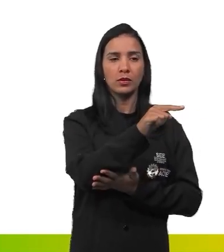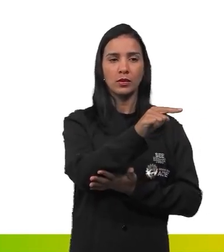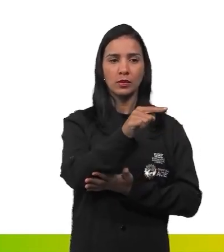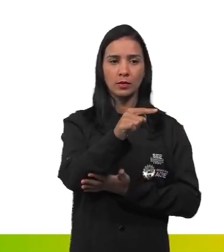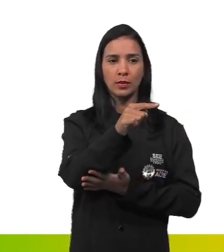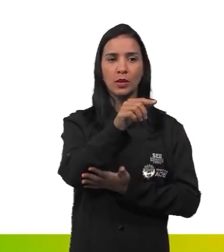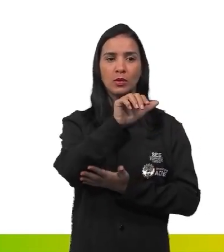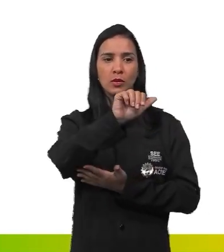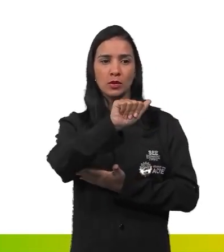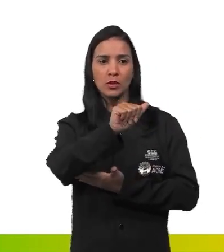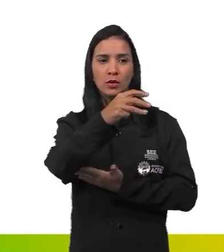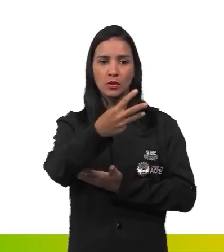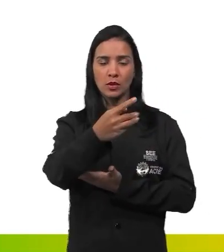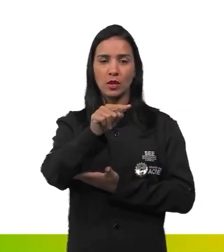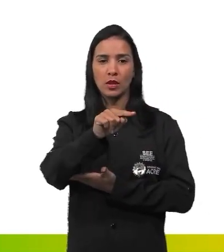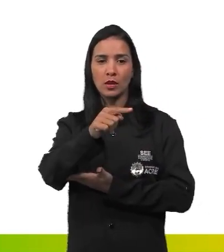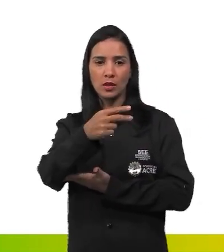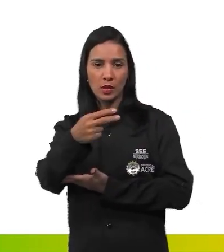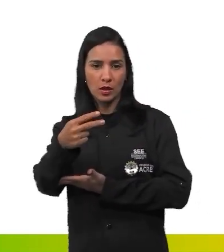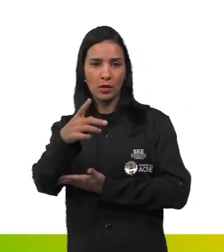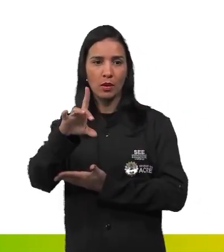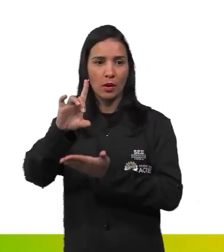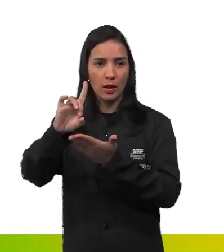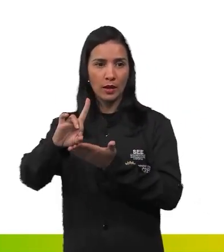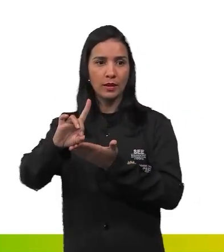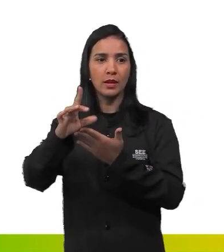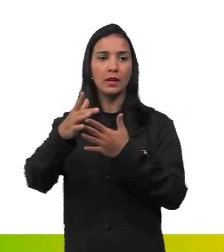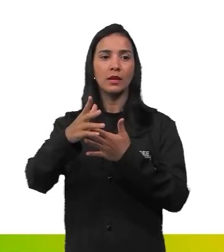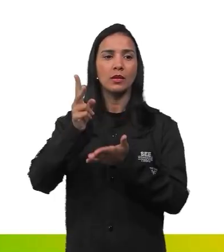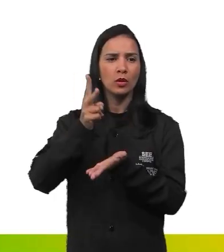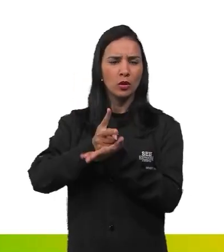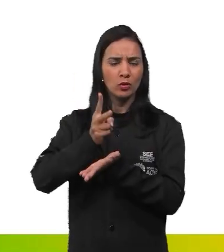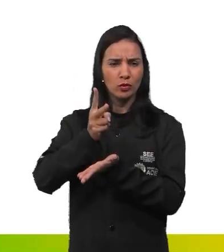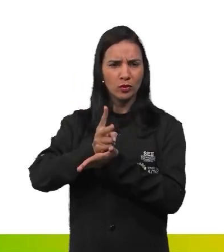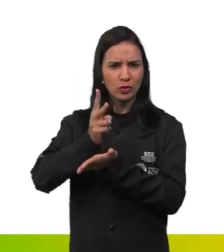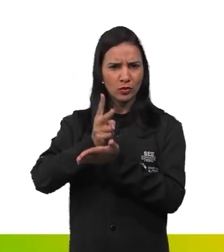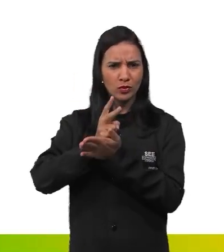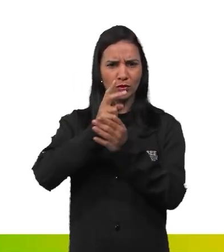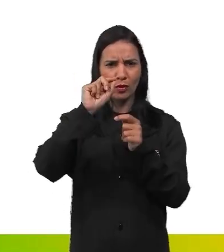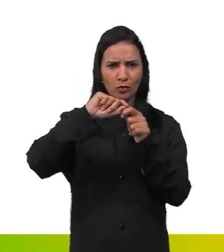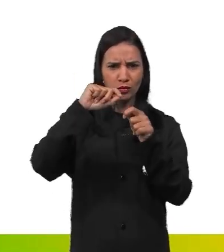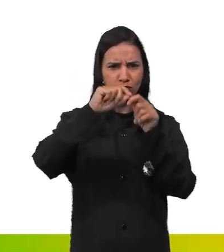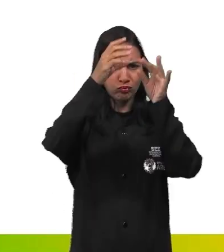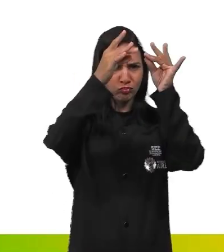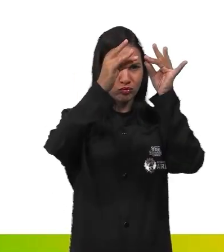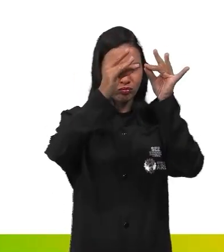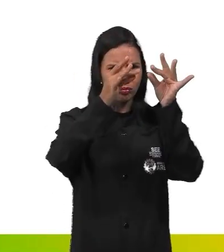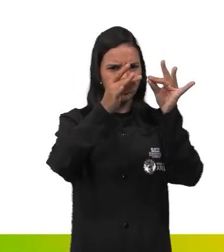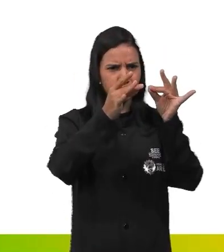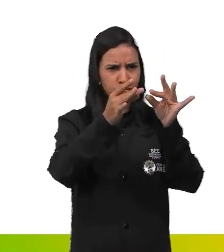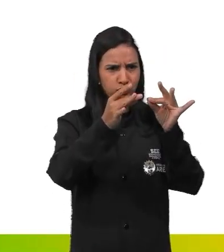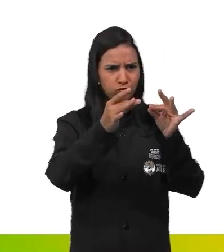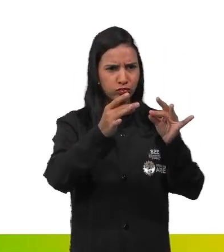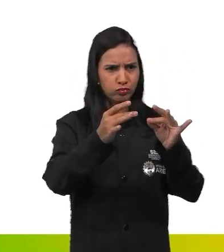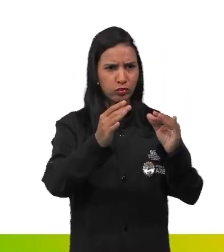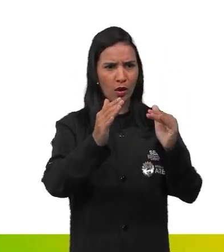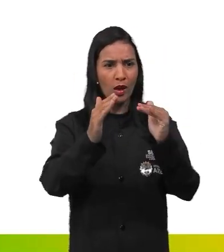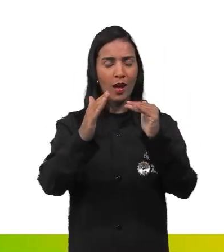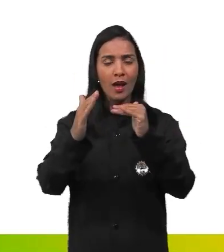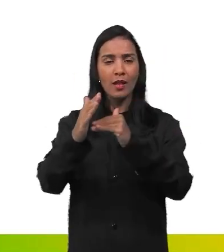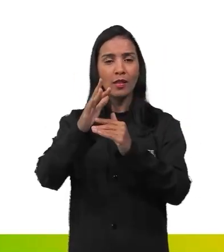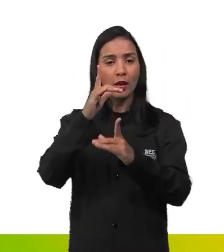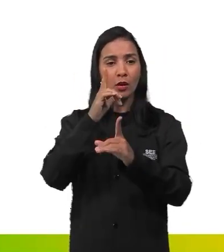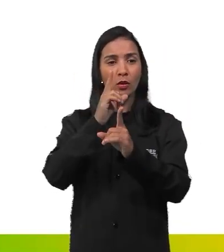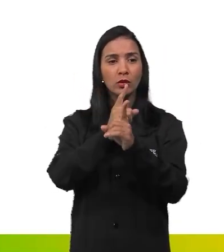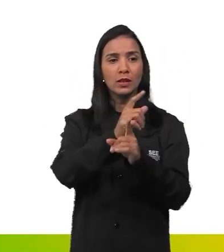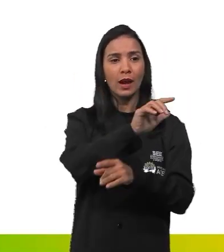assim por diante, até o termo da posição N menos o anterior, que é o da posição N menos 1, também